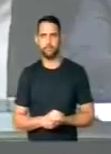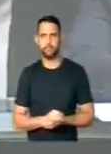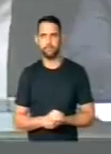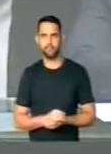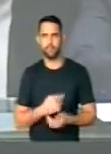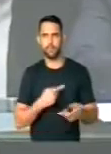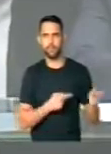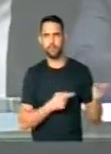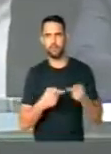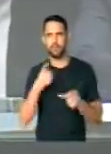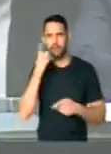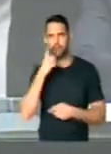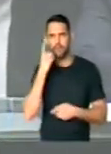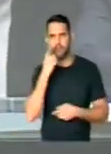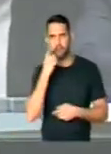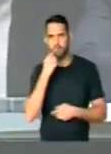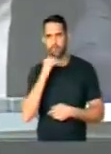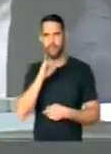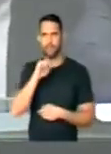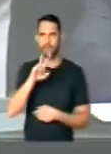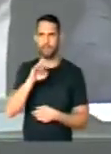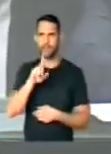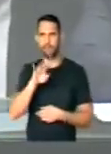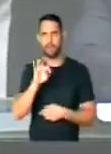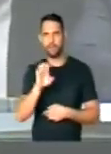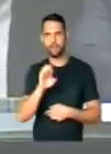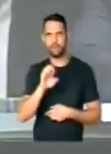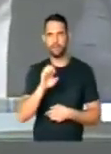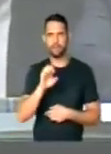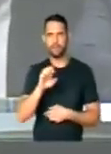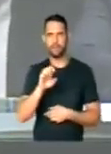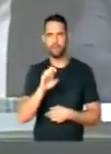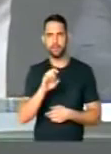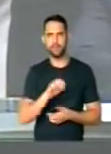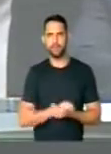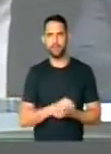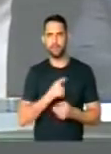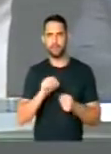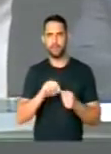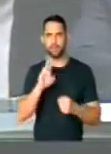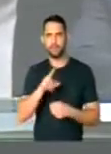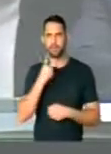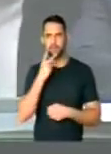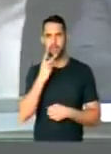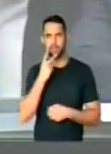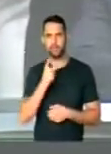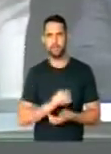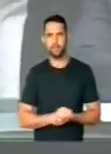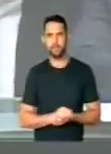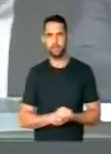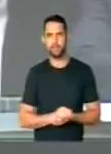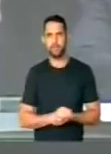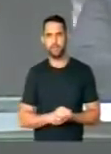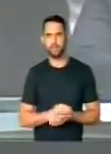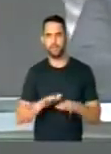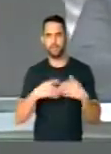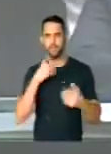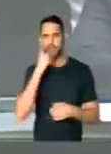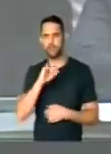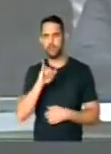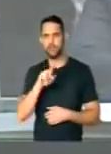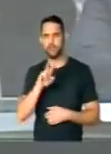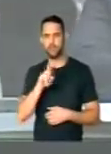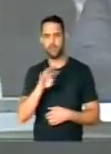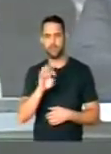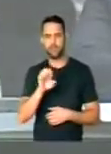convidamos o deputado ivan valente e fazer uso da palavra quanto o deputado ivan valente